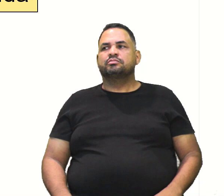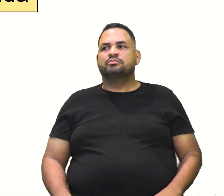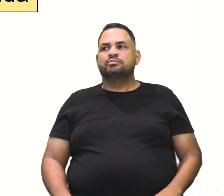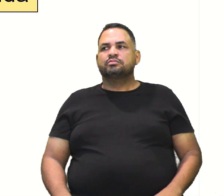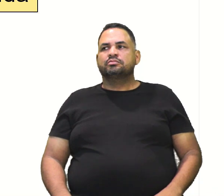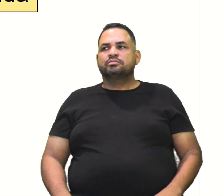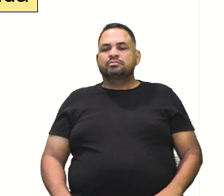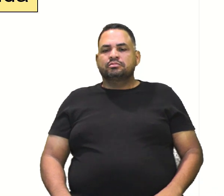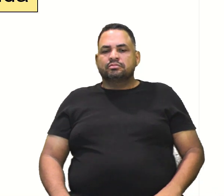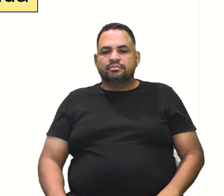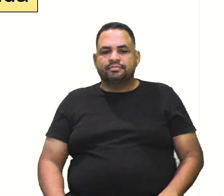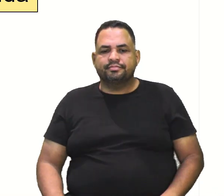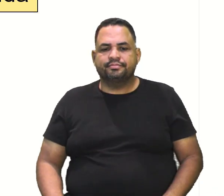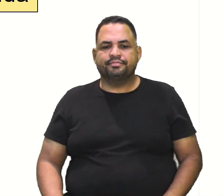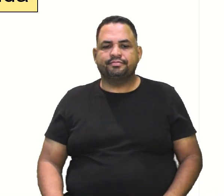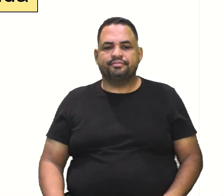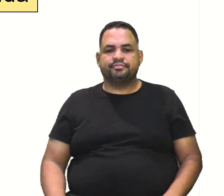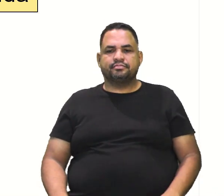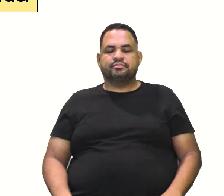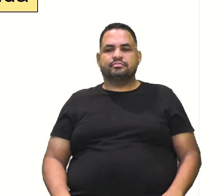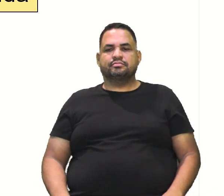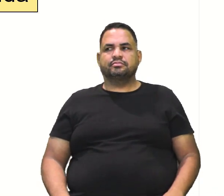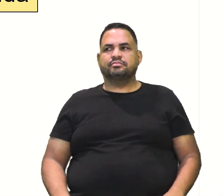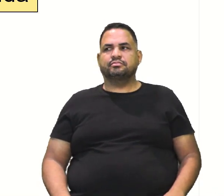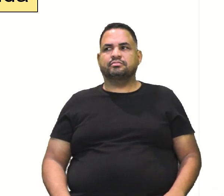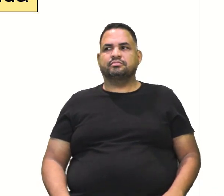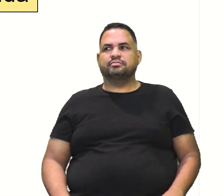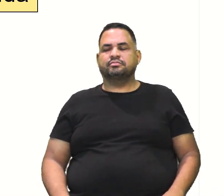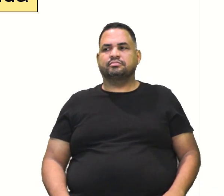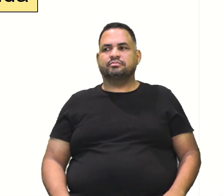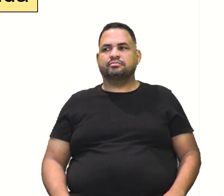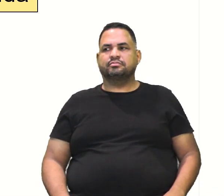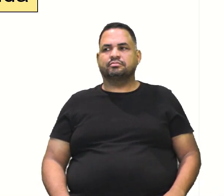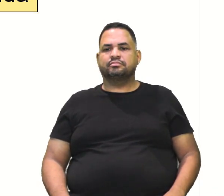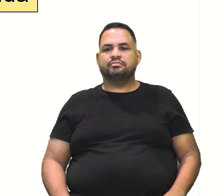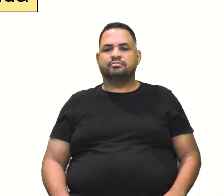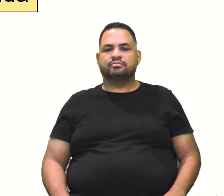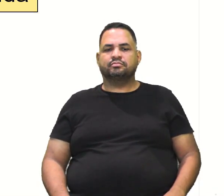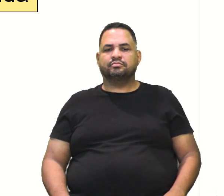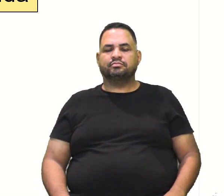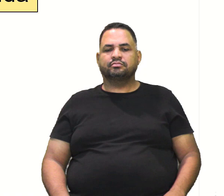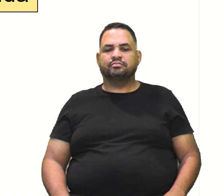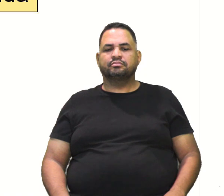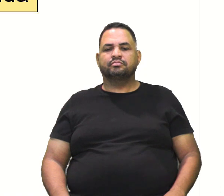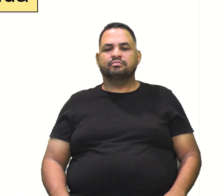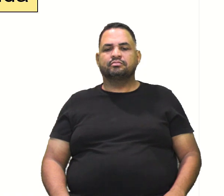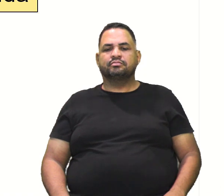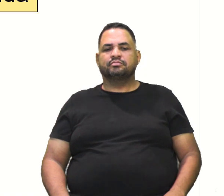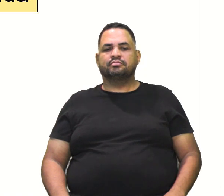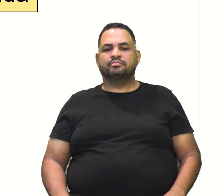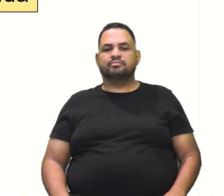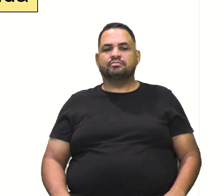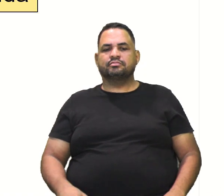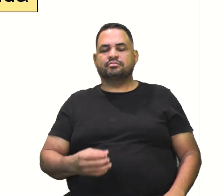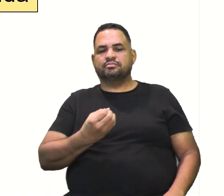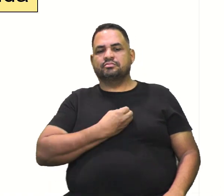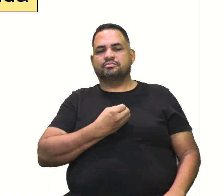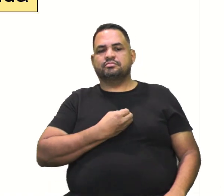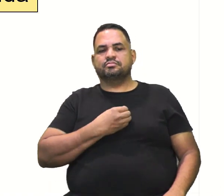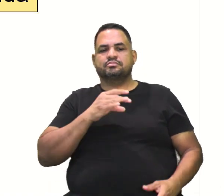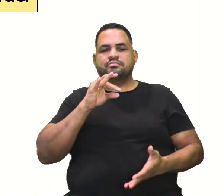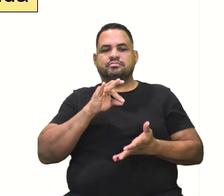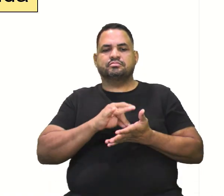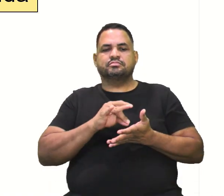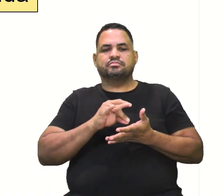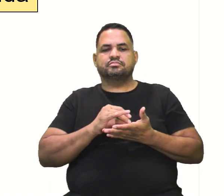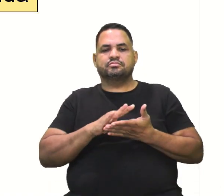da reta é uma função do primeiro grau, uma função afim. Isso mesmo. E os coeficientes aqui são números reais,